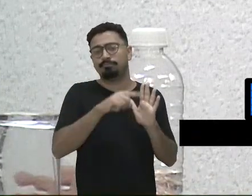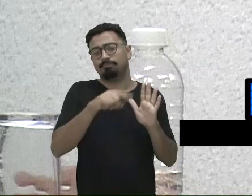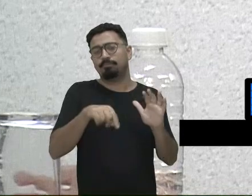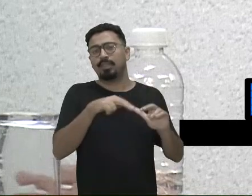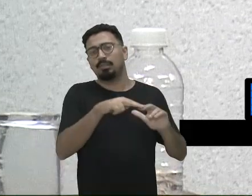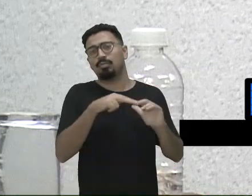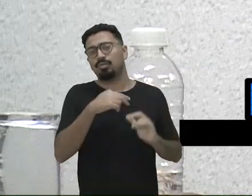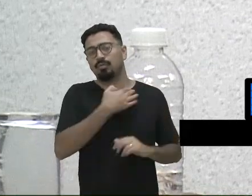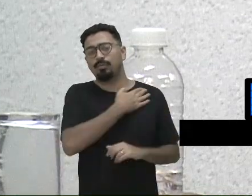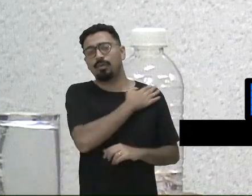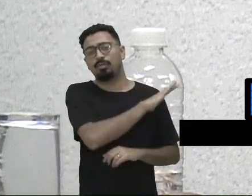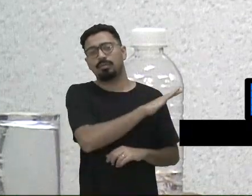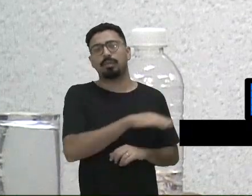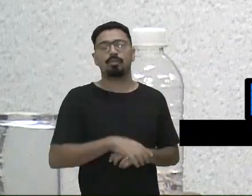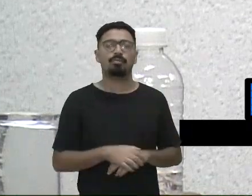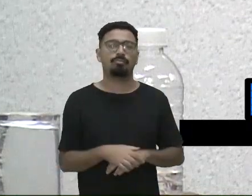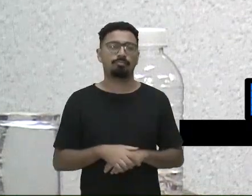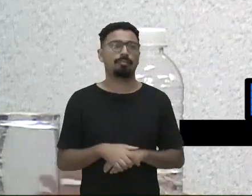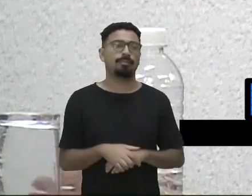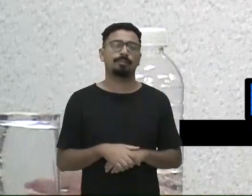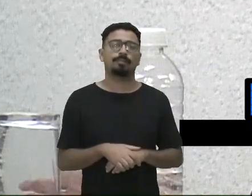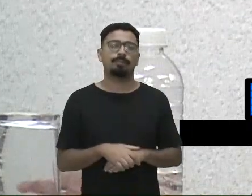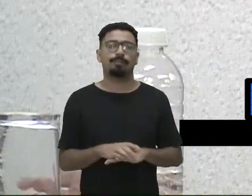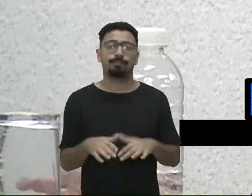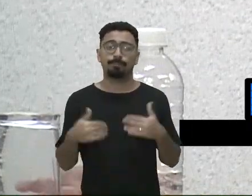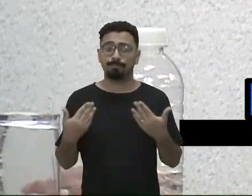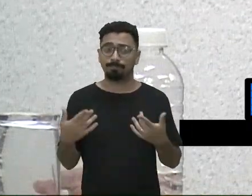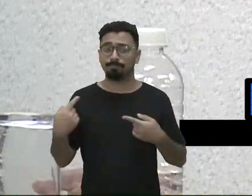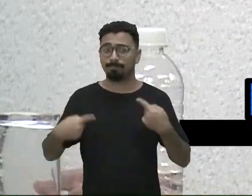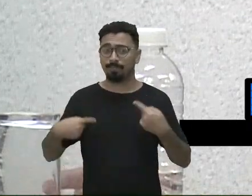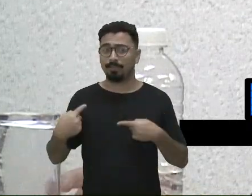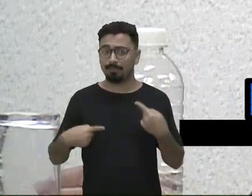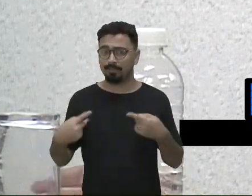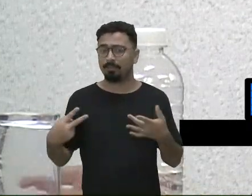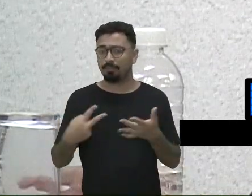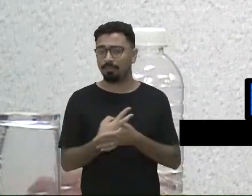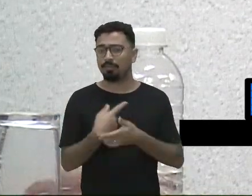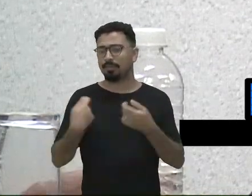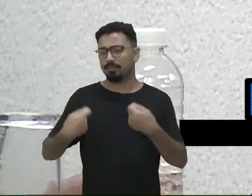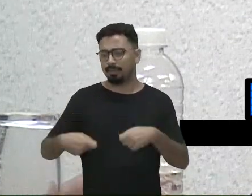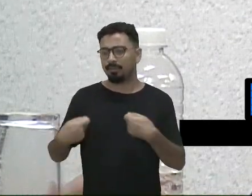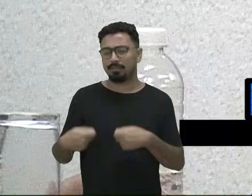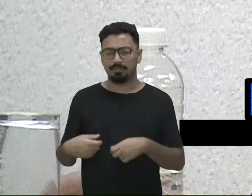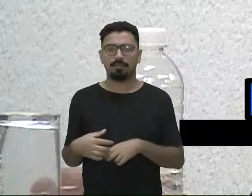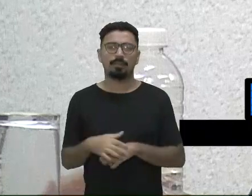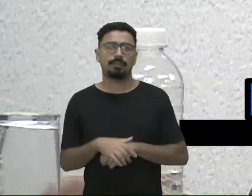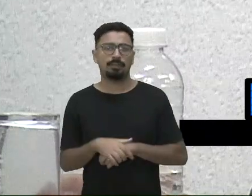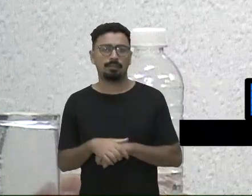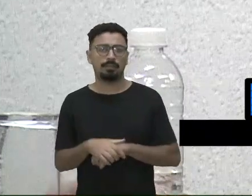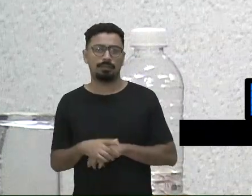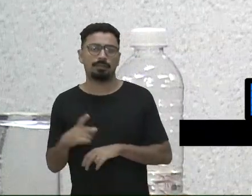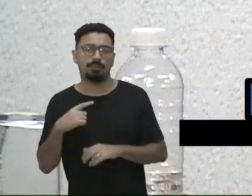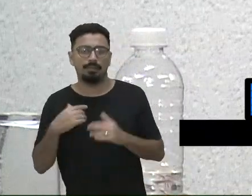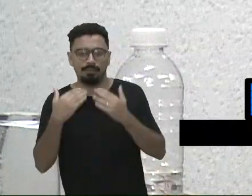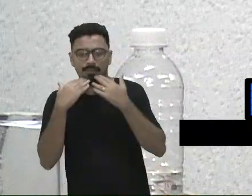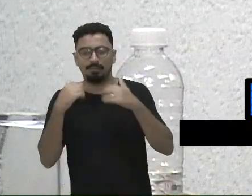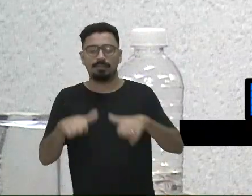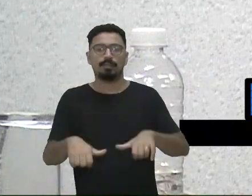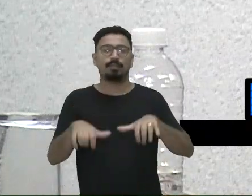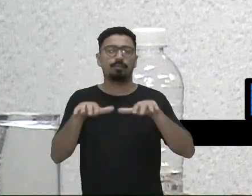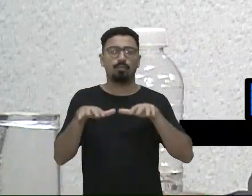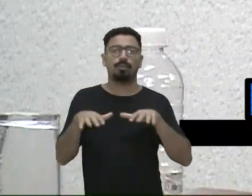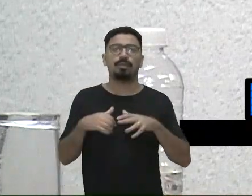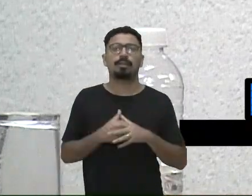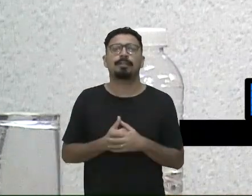puro preconceito. Então, esse debate precisa acontecer. Eu espero que seja uma das muitas audiências que a gente faça nessa